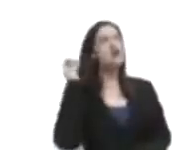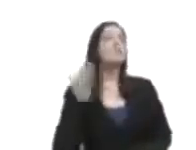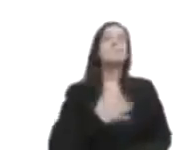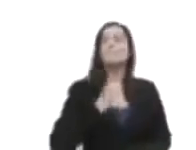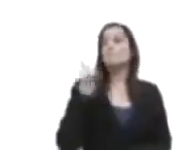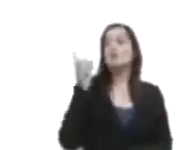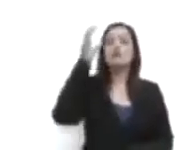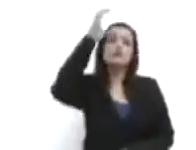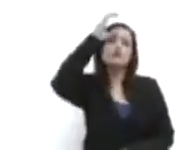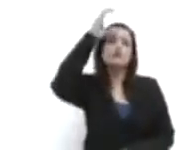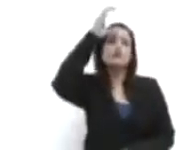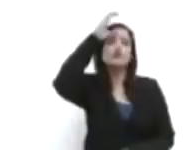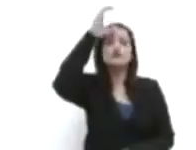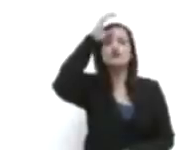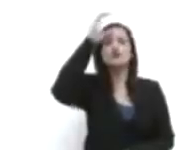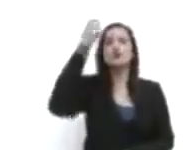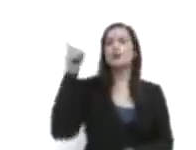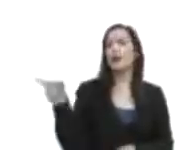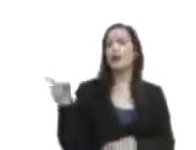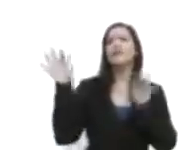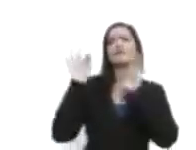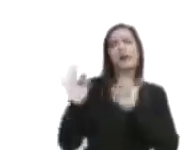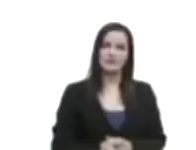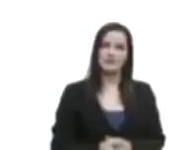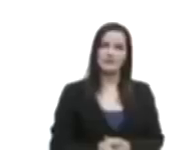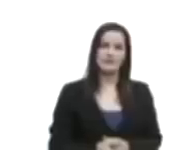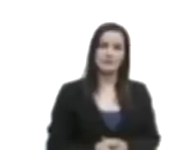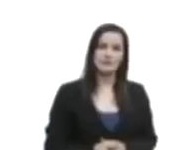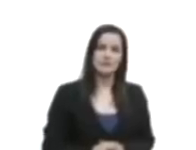manso, fica na rede o dia inteiro.